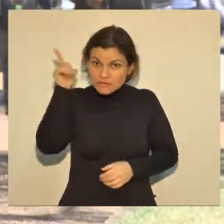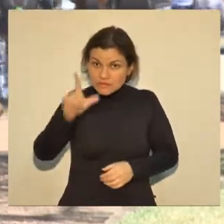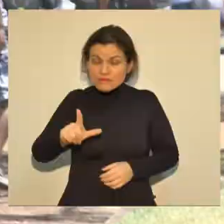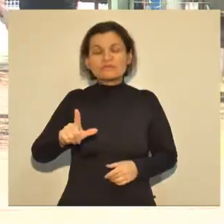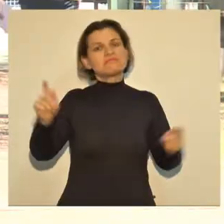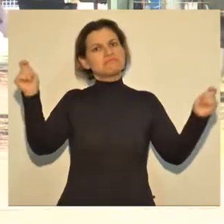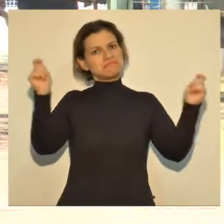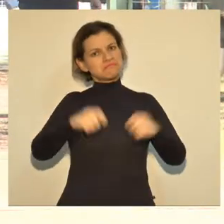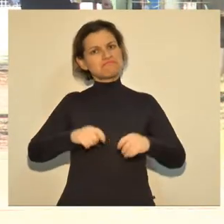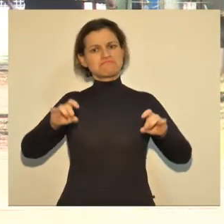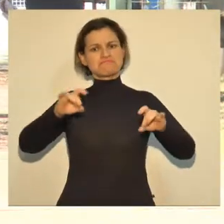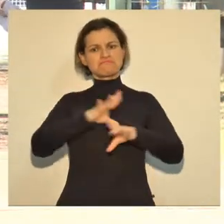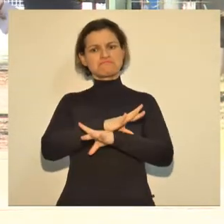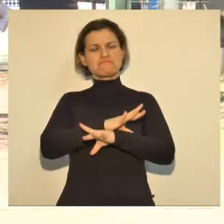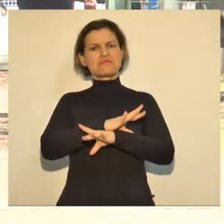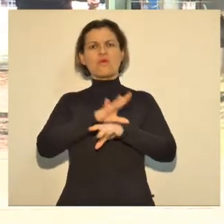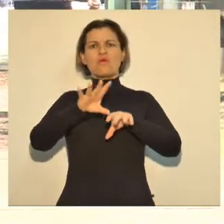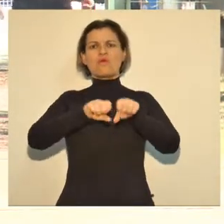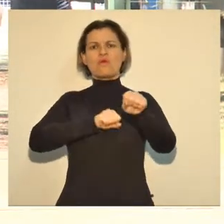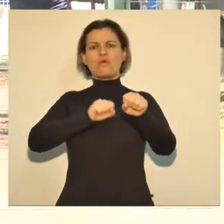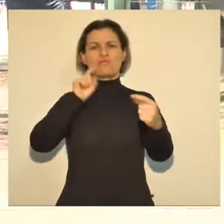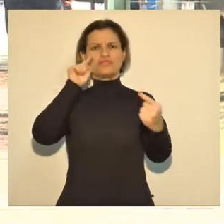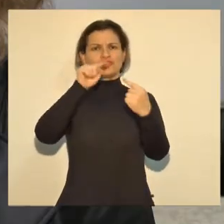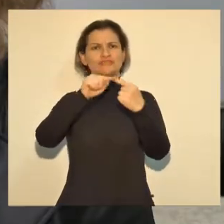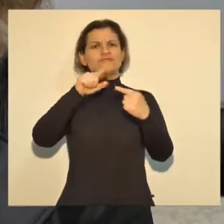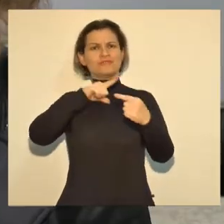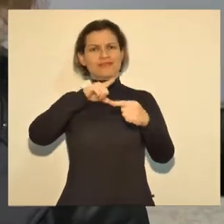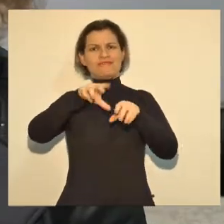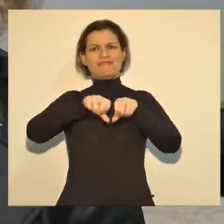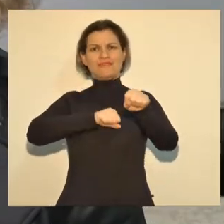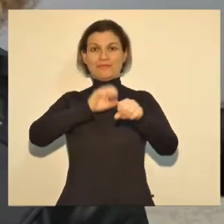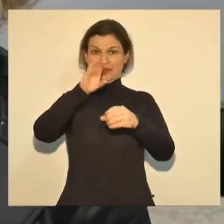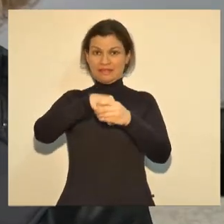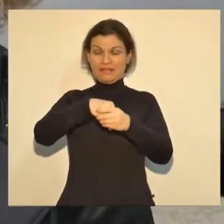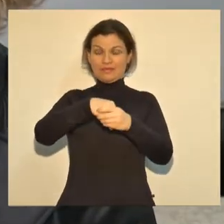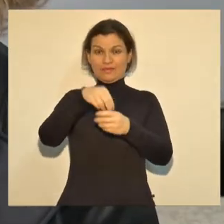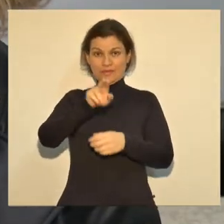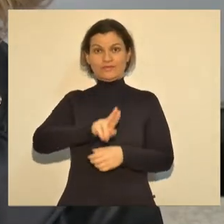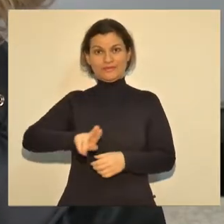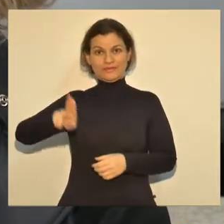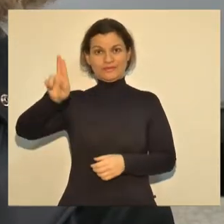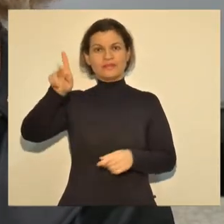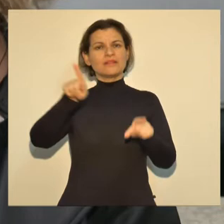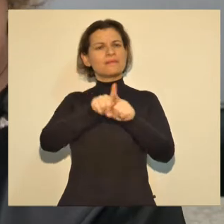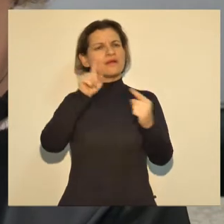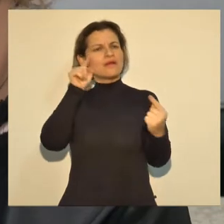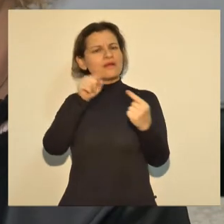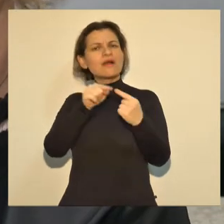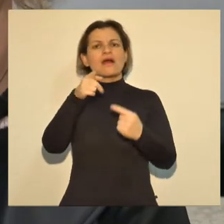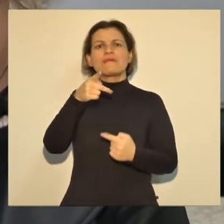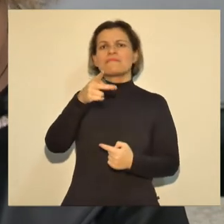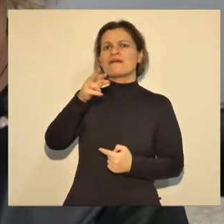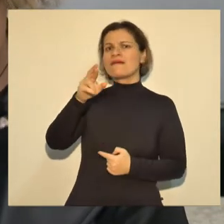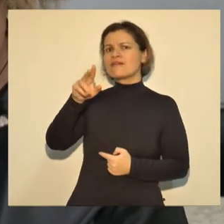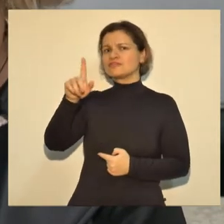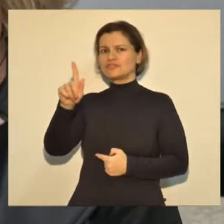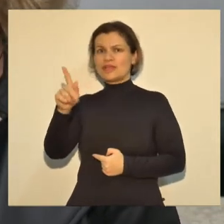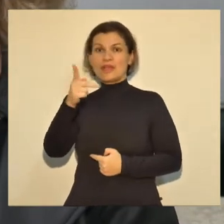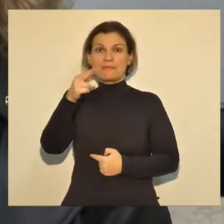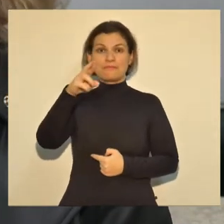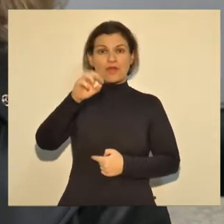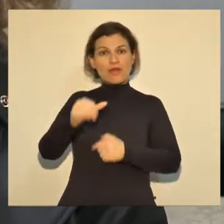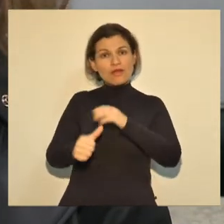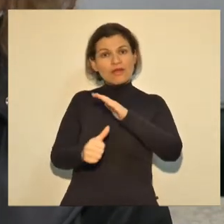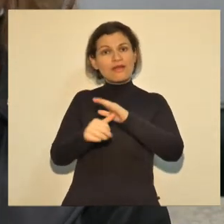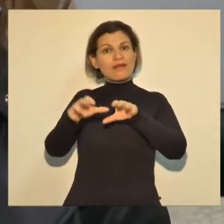para que elas possam, então, concluir o que foi o seu objetivo, que é ter uma formação aqui dentro. E o objetivo da Pró-Reitoria de Graduação é